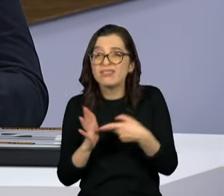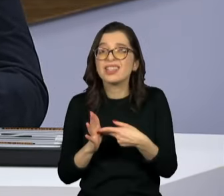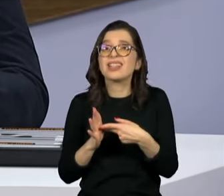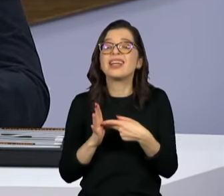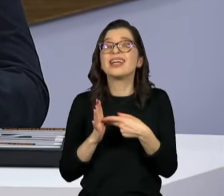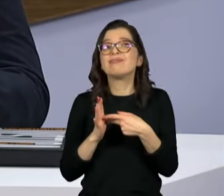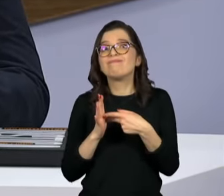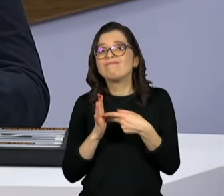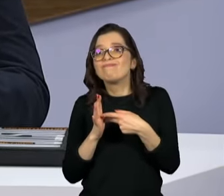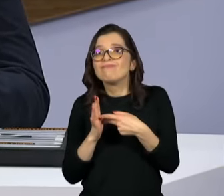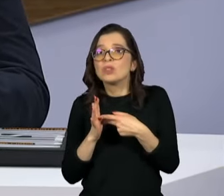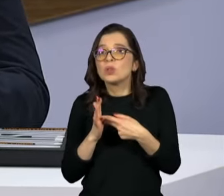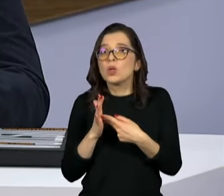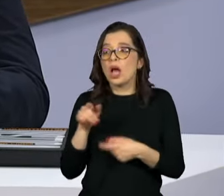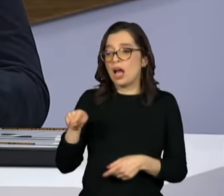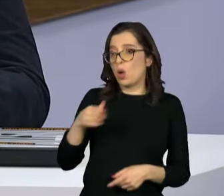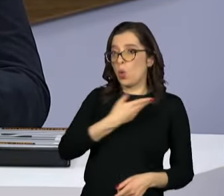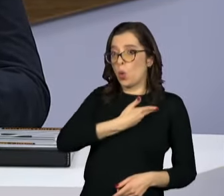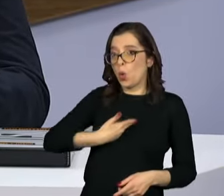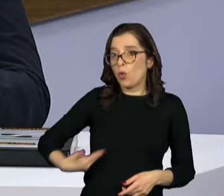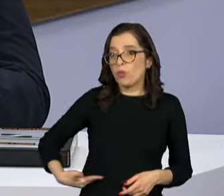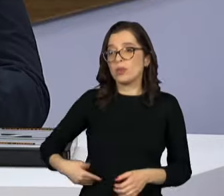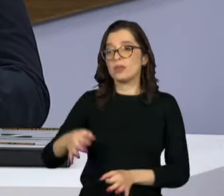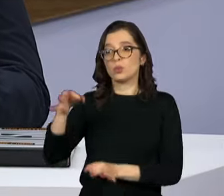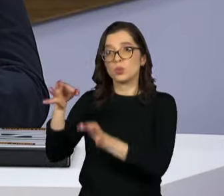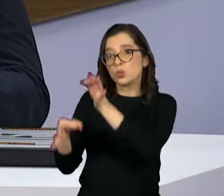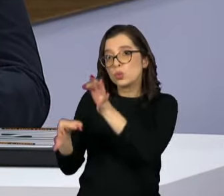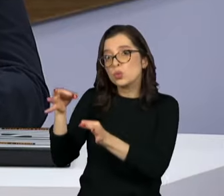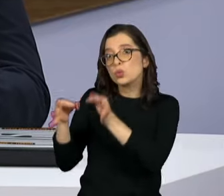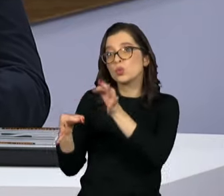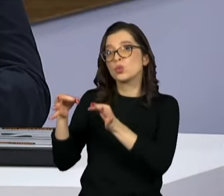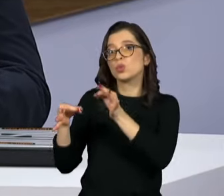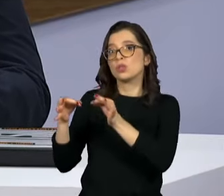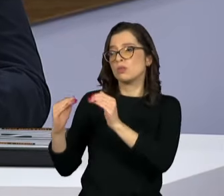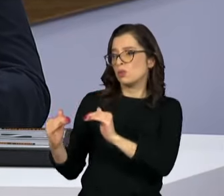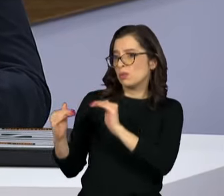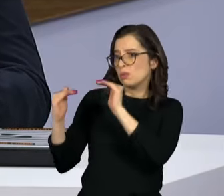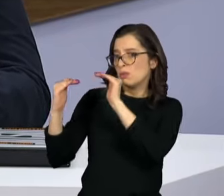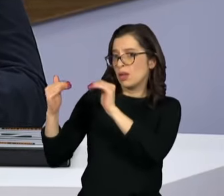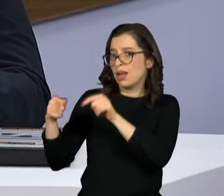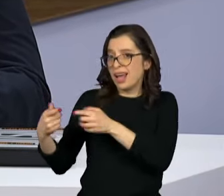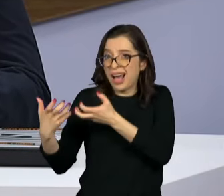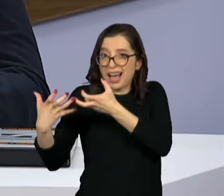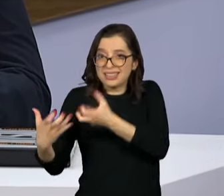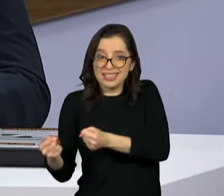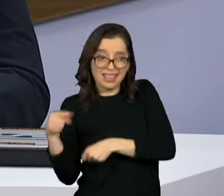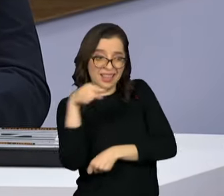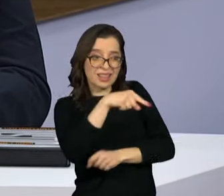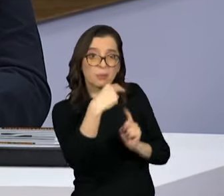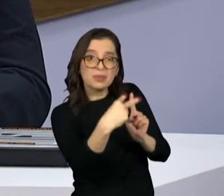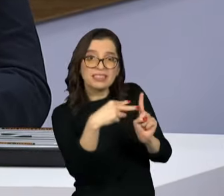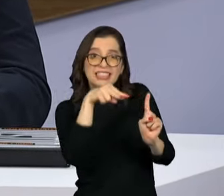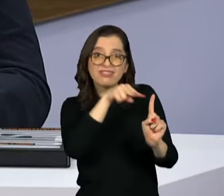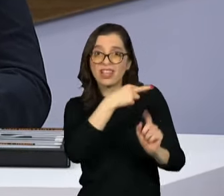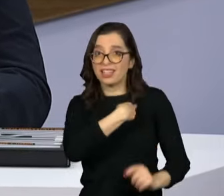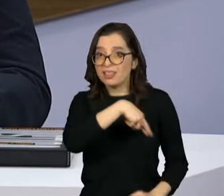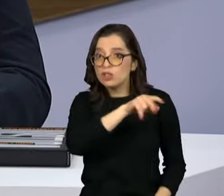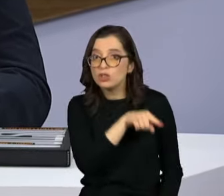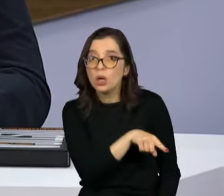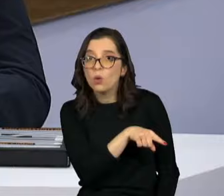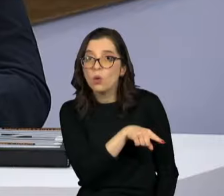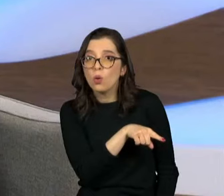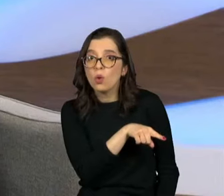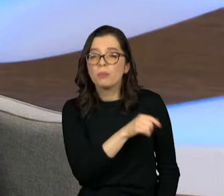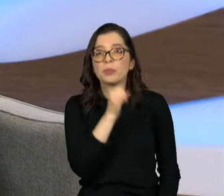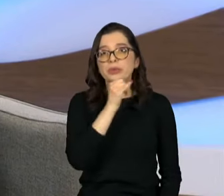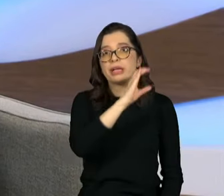o Estado, as cortes, deveriam, em última análise, aceitar essa visão religiosa, talvez católica ou cristã de mundo, e